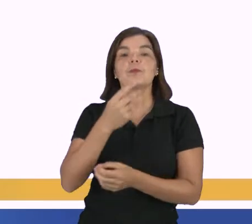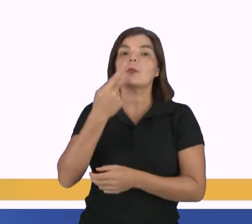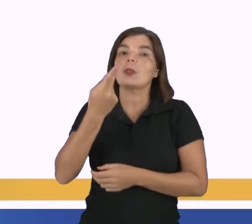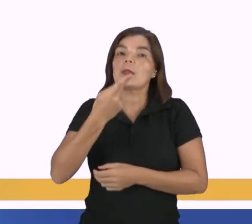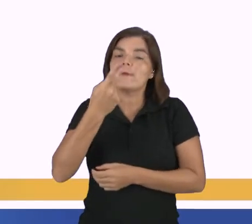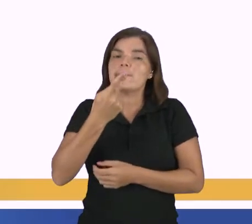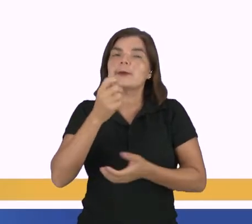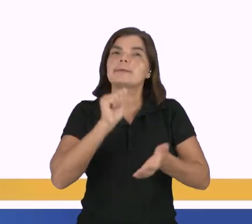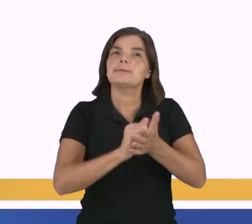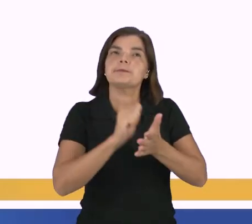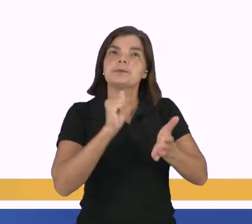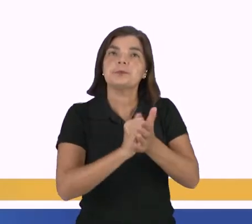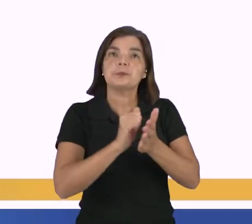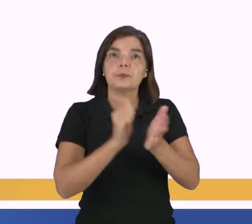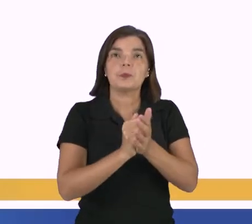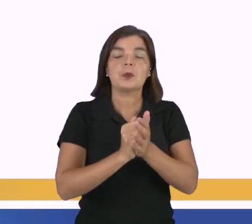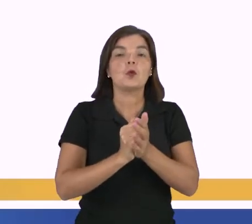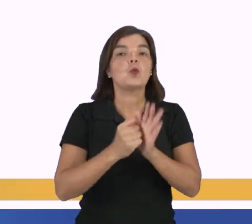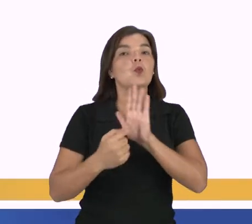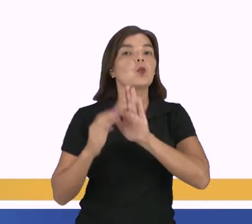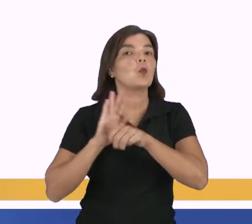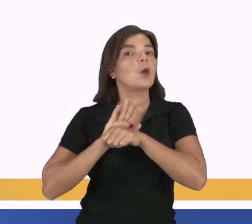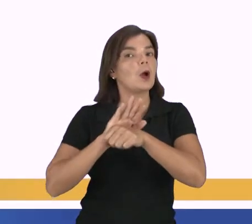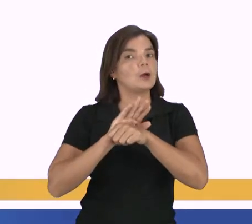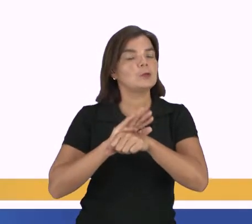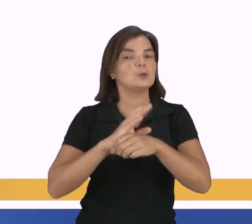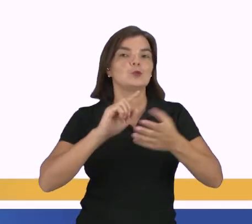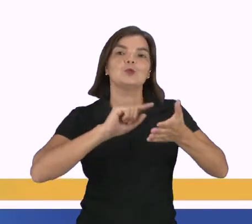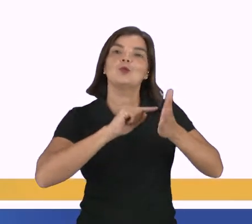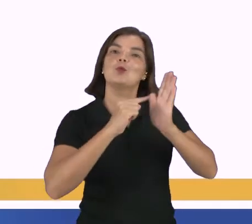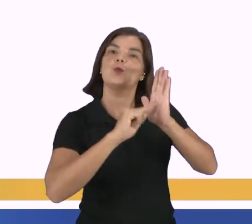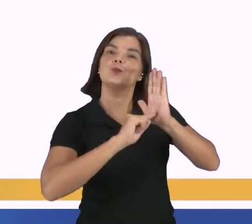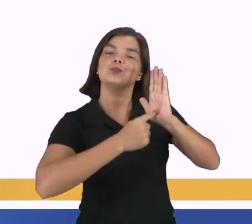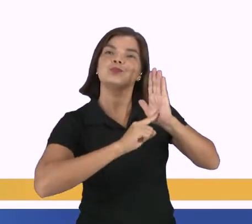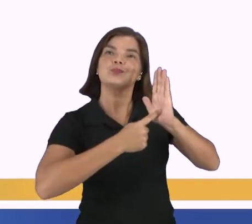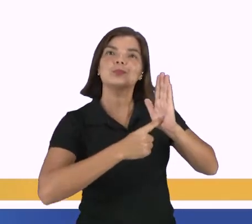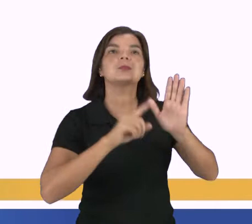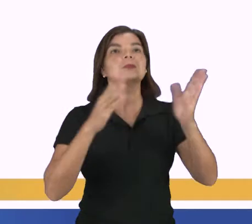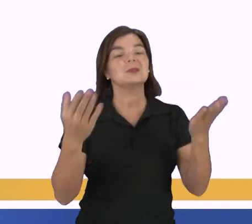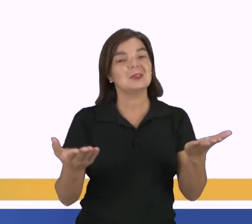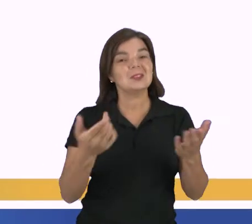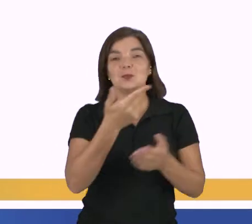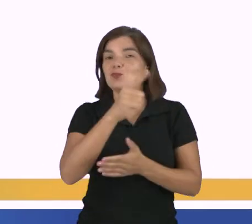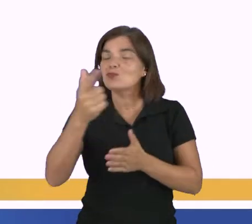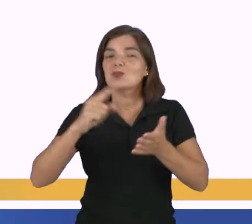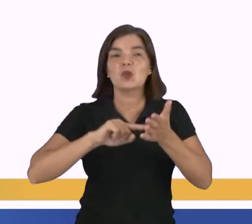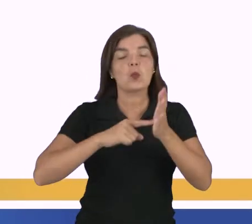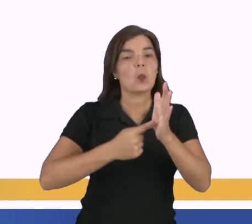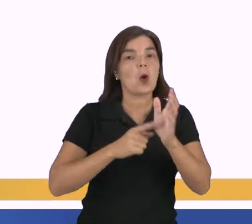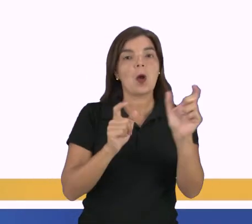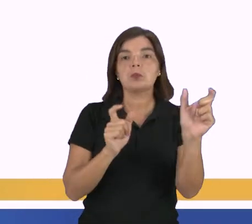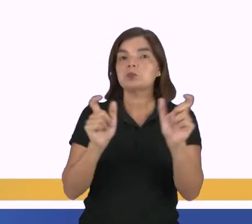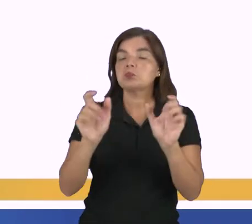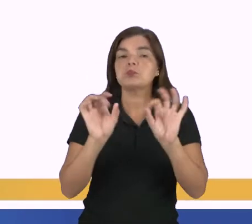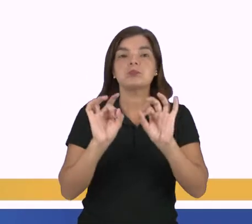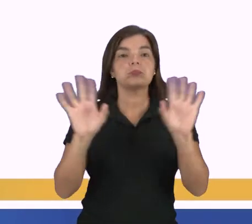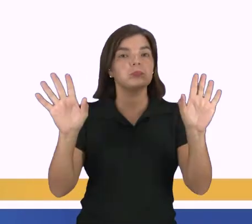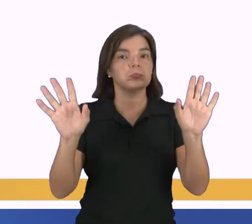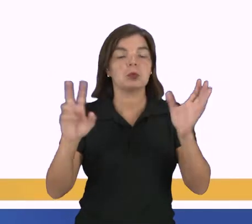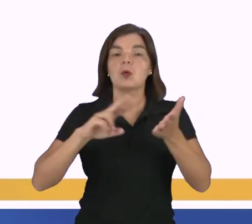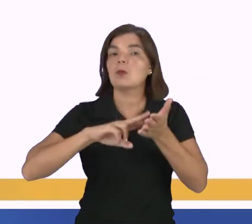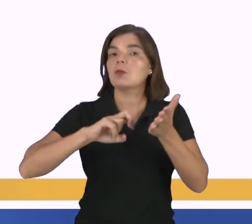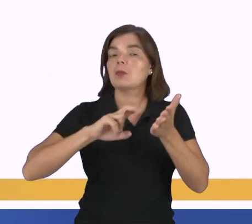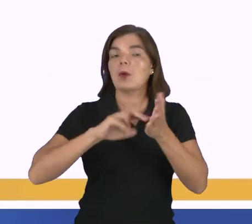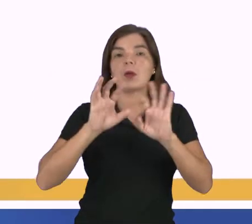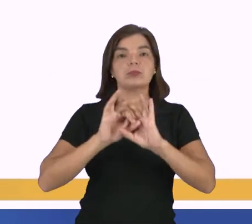na escrita ela ocorre com o recurso dos sinais de pontuação. Sem essa pontuação, as palavras elas são apenas vocábulos